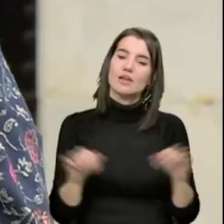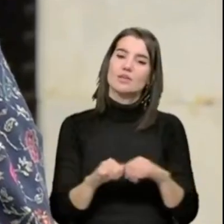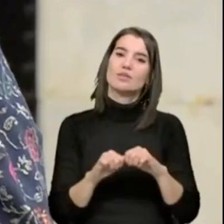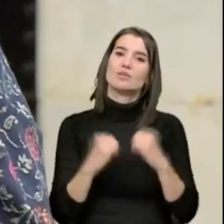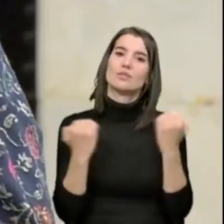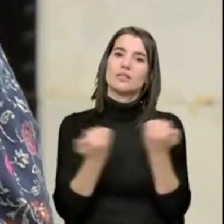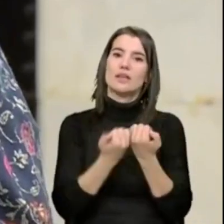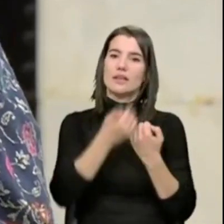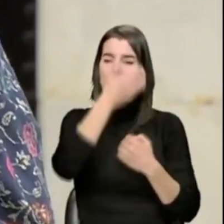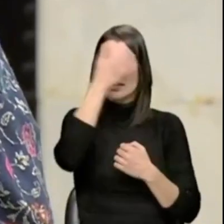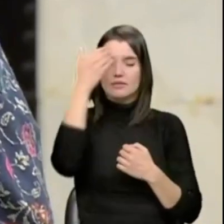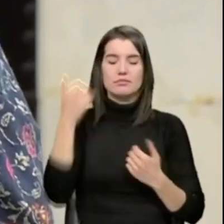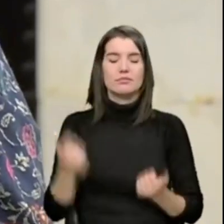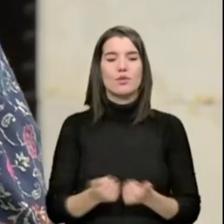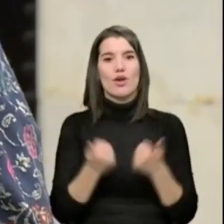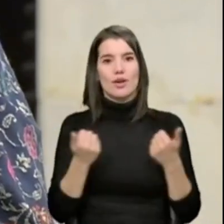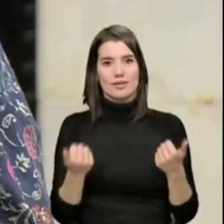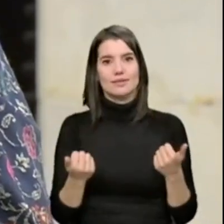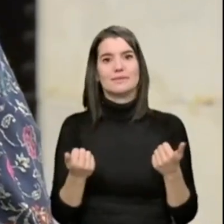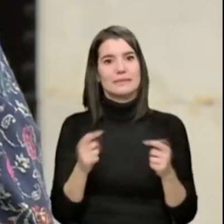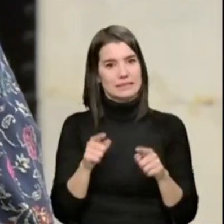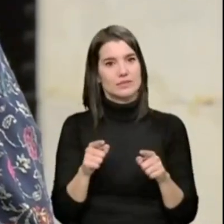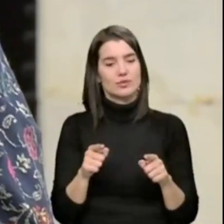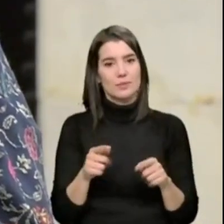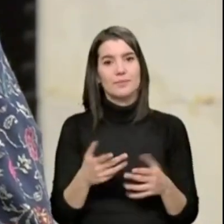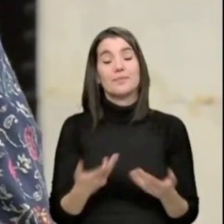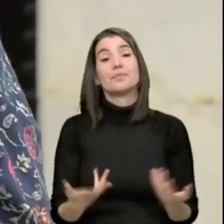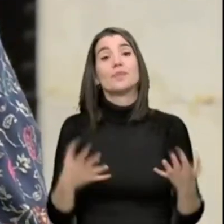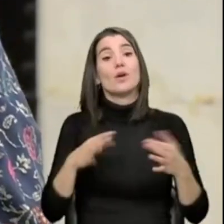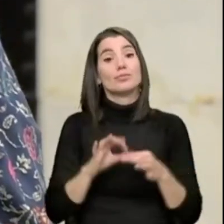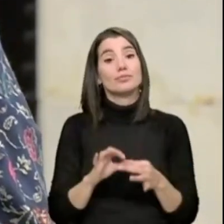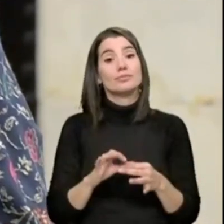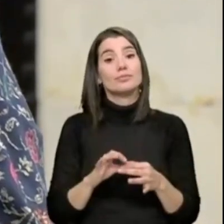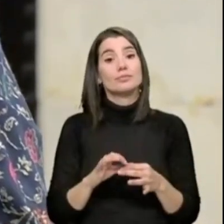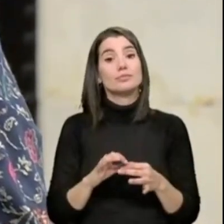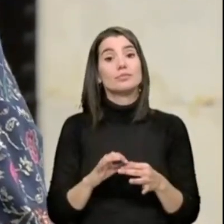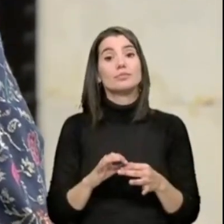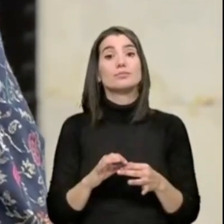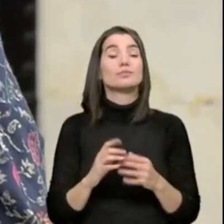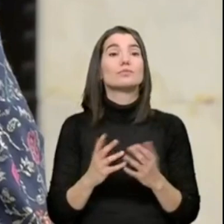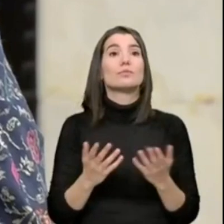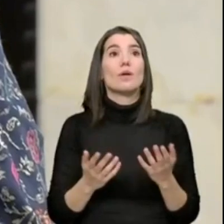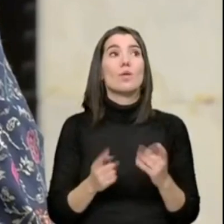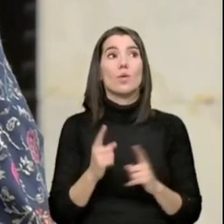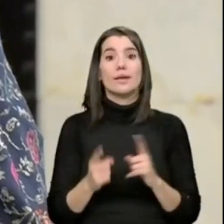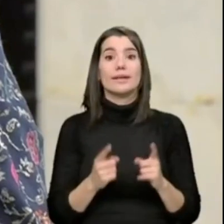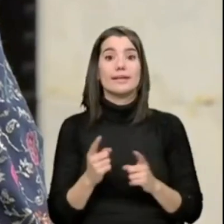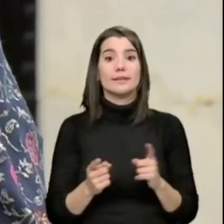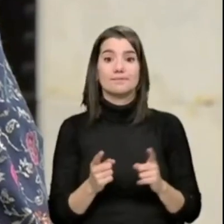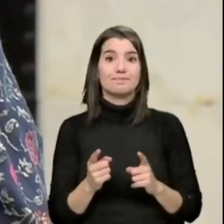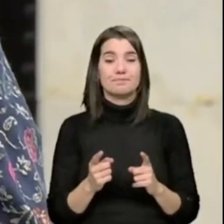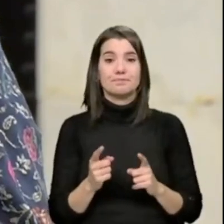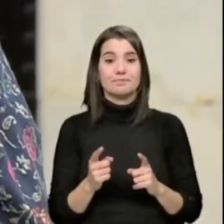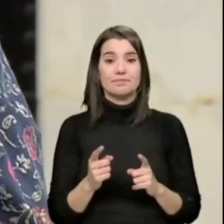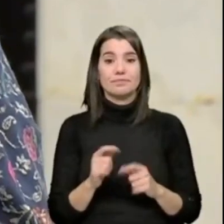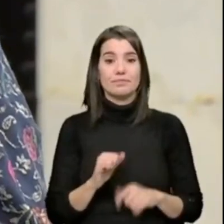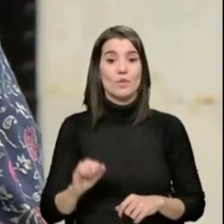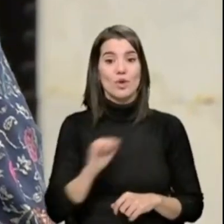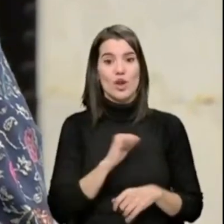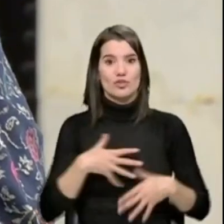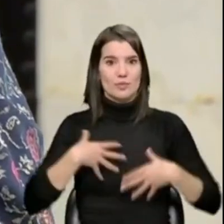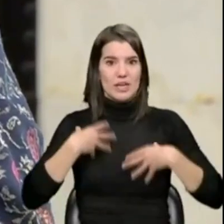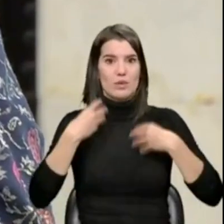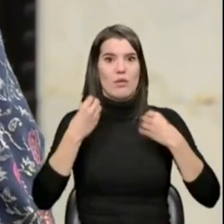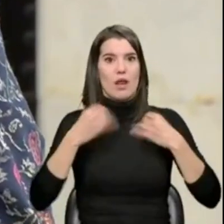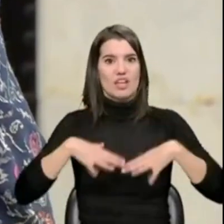sã. Portanto, é isso. Agora, em questões de em que consta o nosso crescimento